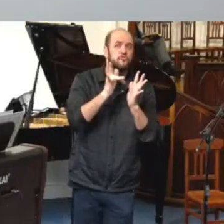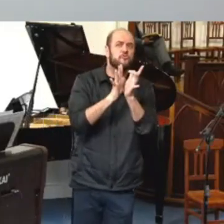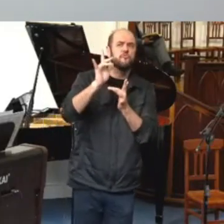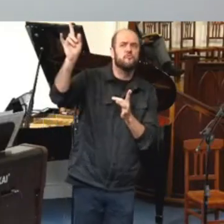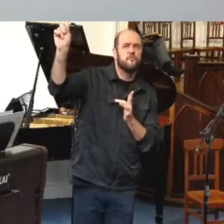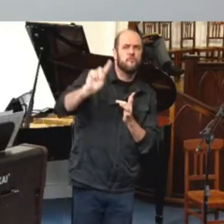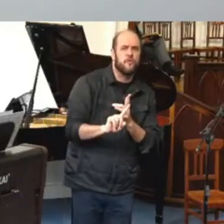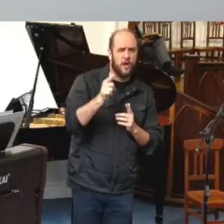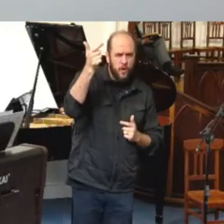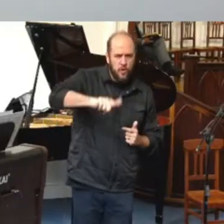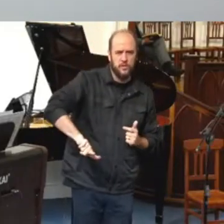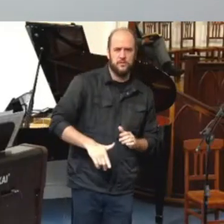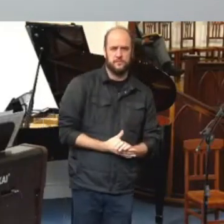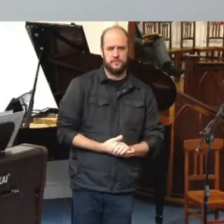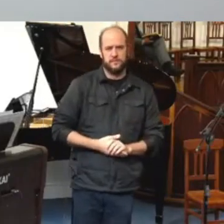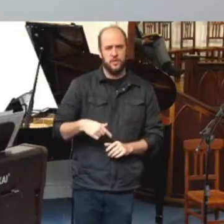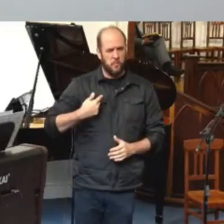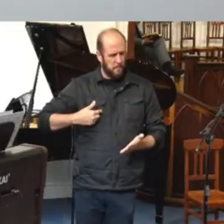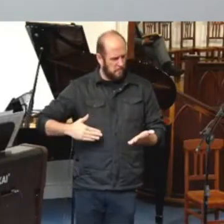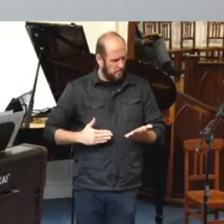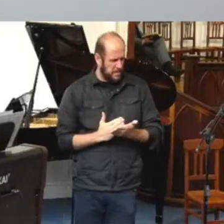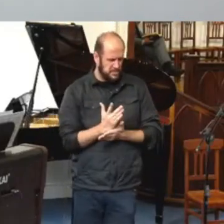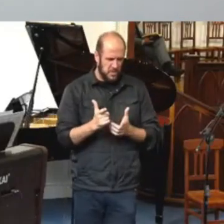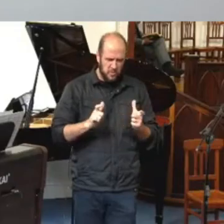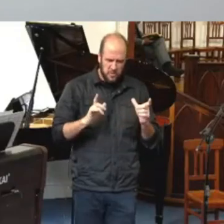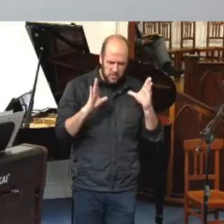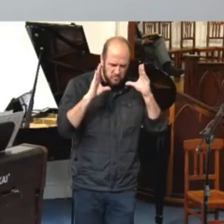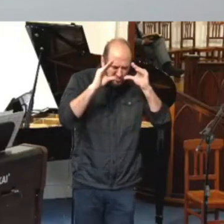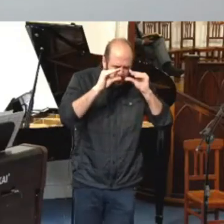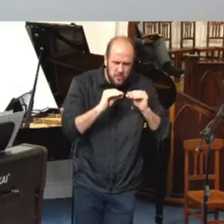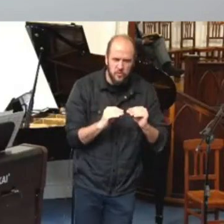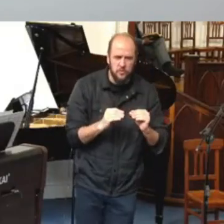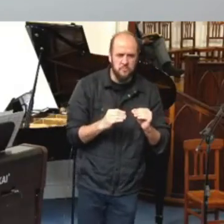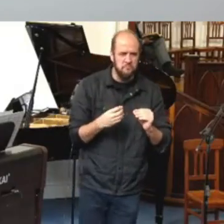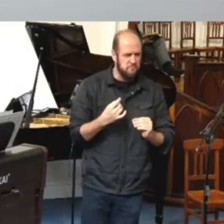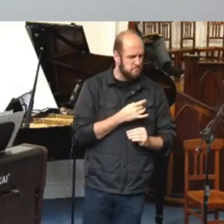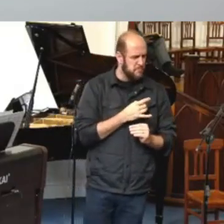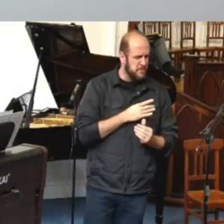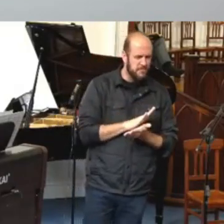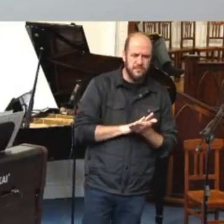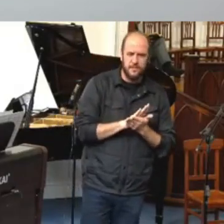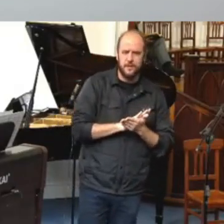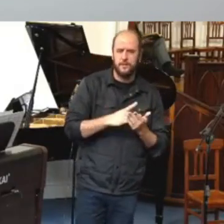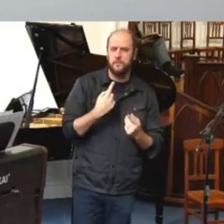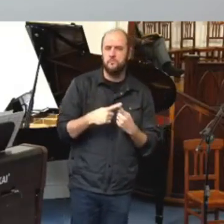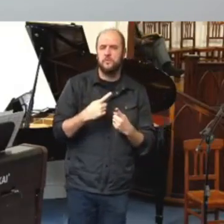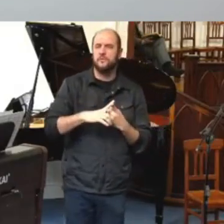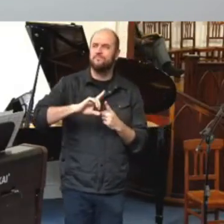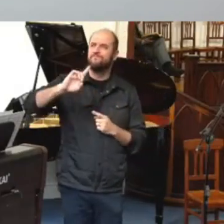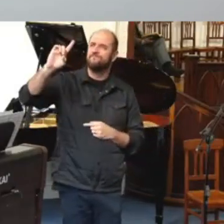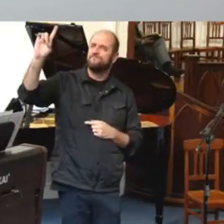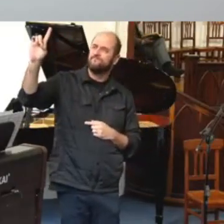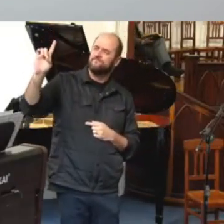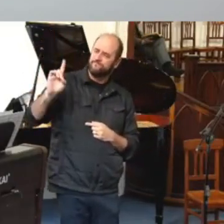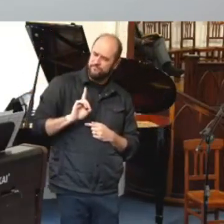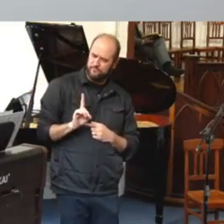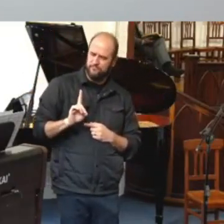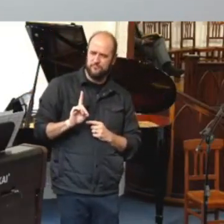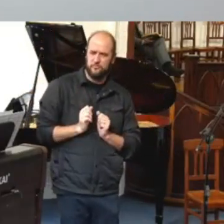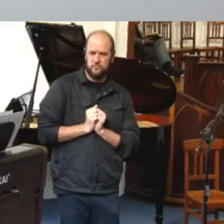dia. Ainda que eu ande pelo vale da sombra da morte, não temerei mal nenhum, porque tu estás